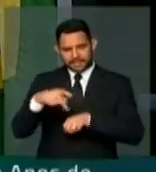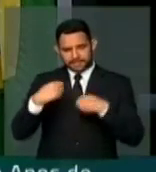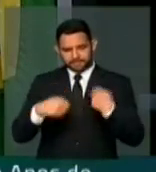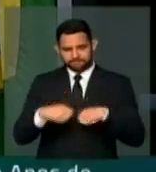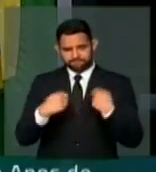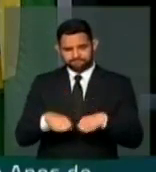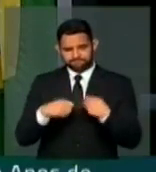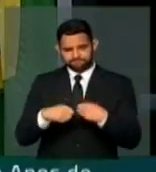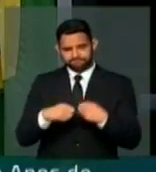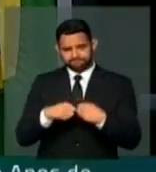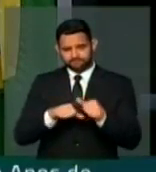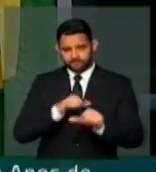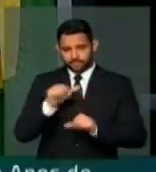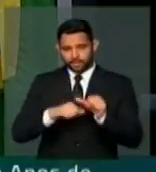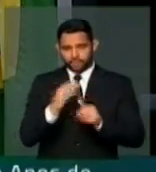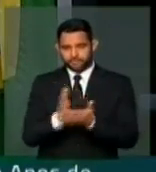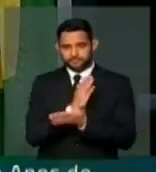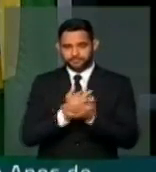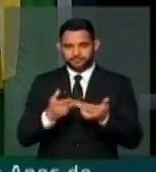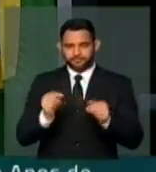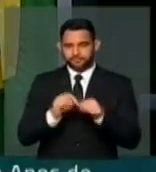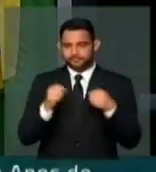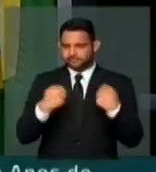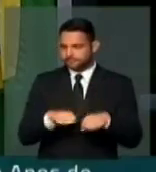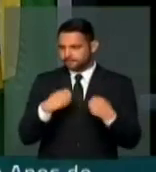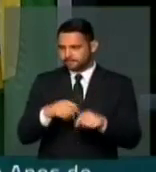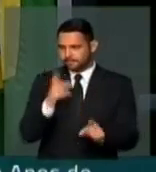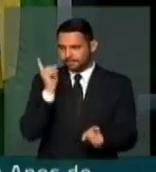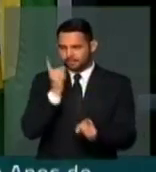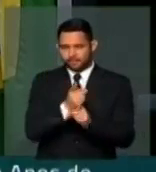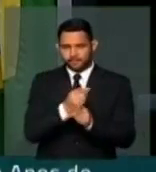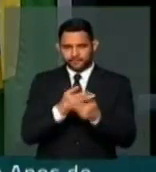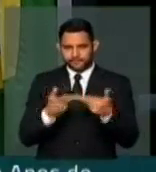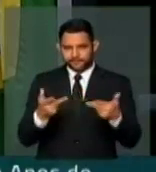se reescrever, precisa se reencontrar.